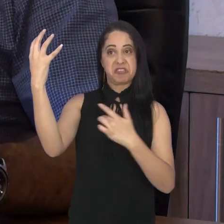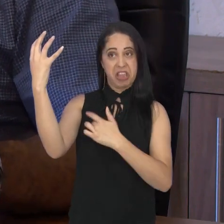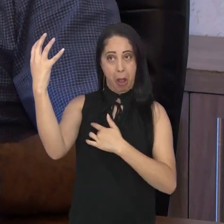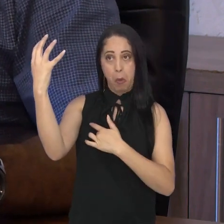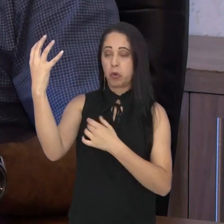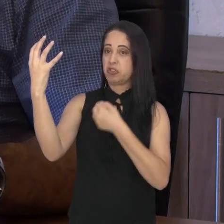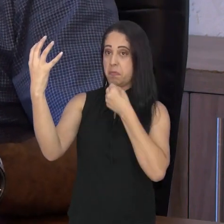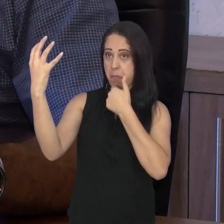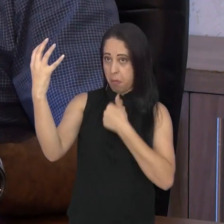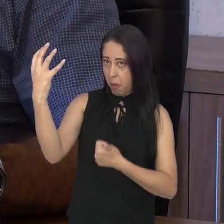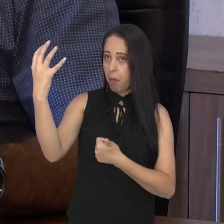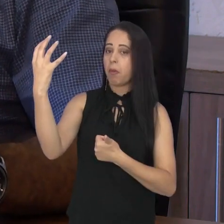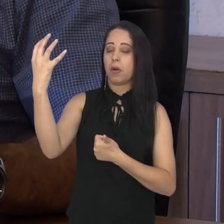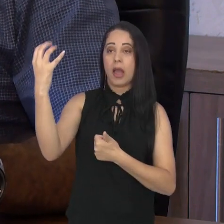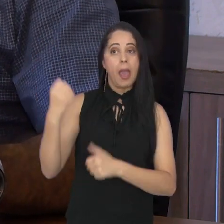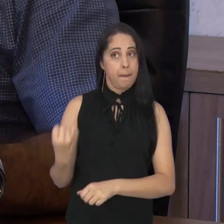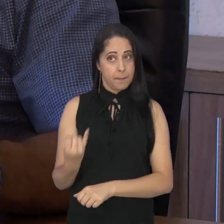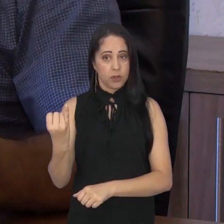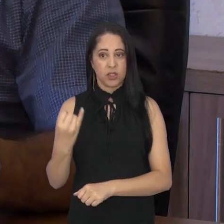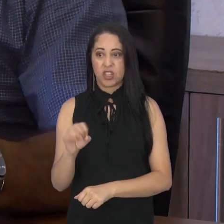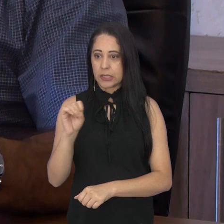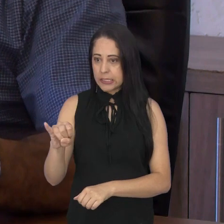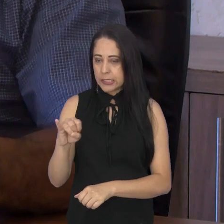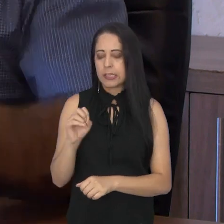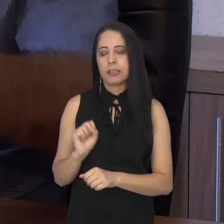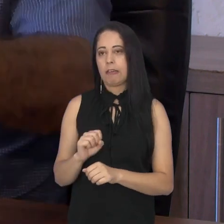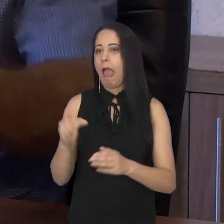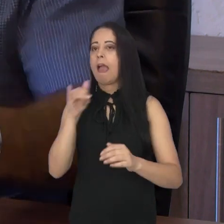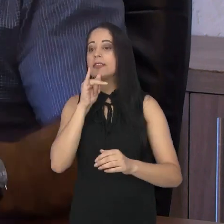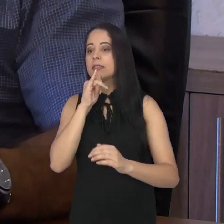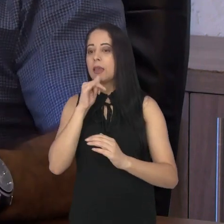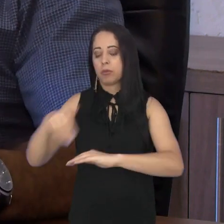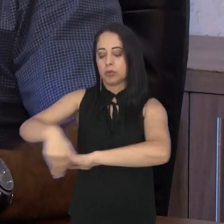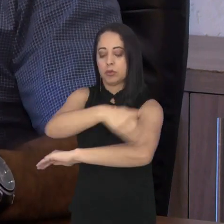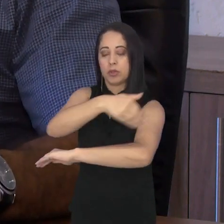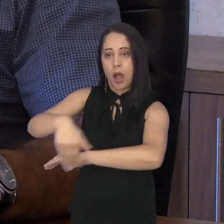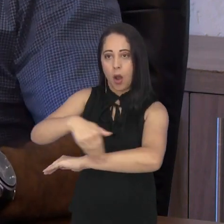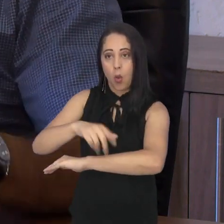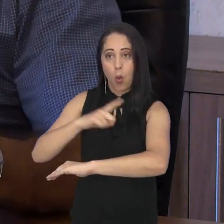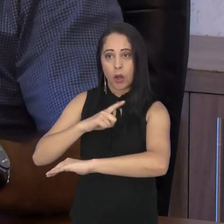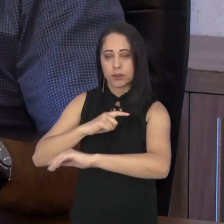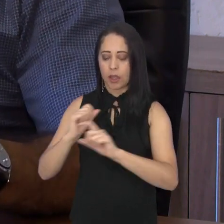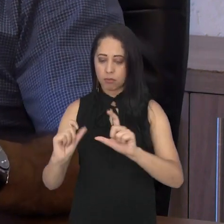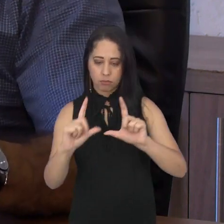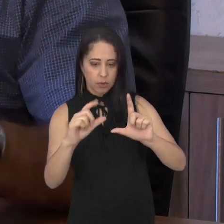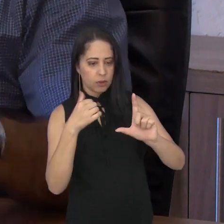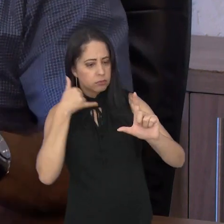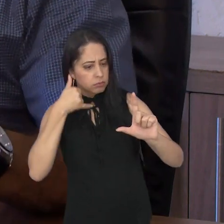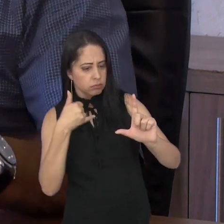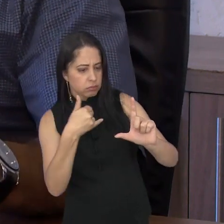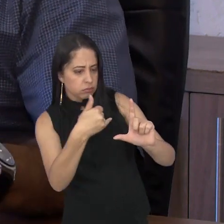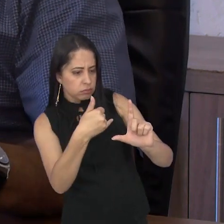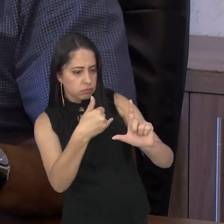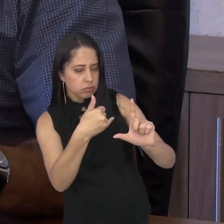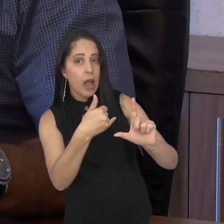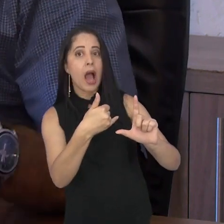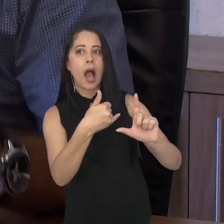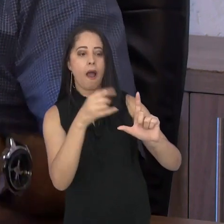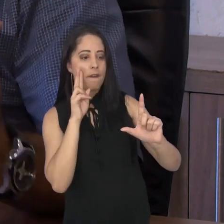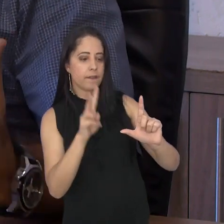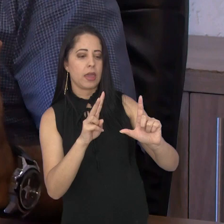árvore. Isso é muito importante. Então, se a tua árvore, na tua calçada, tem essa plaquetinha, vai lá e